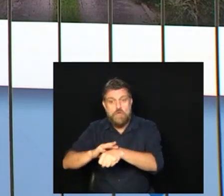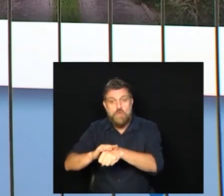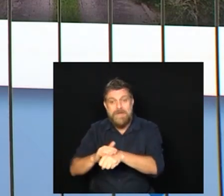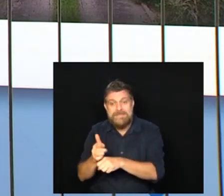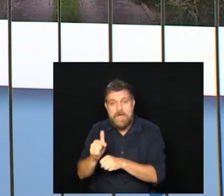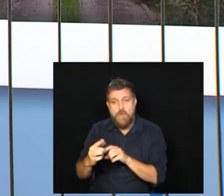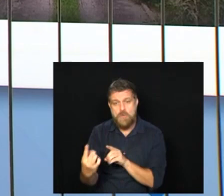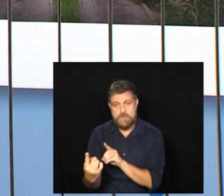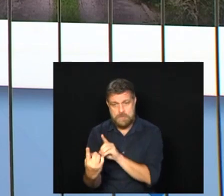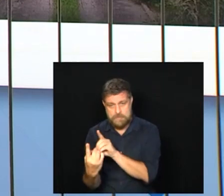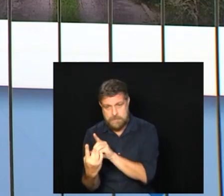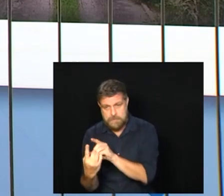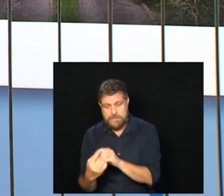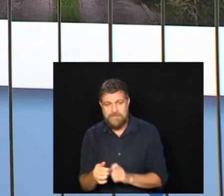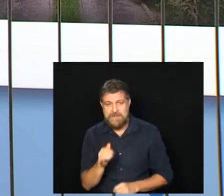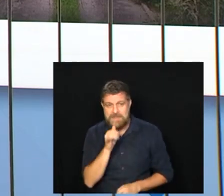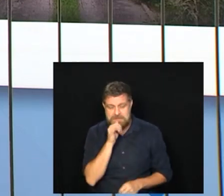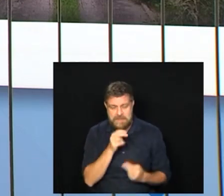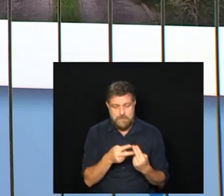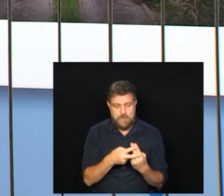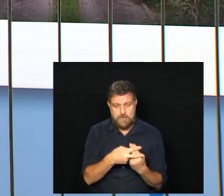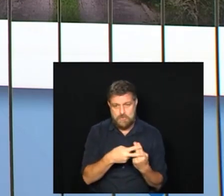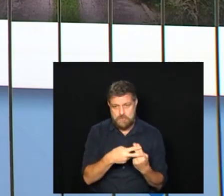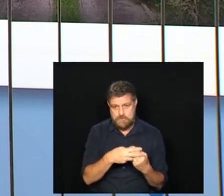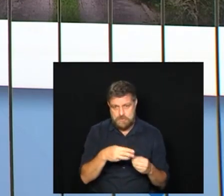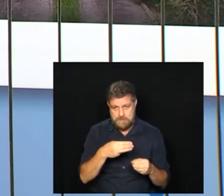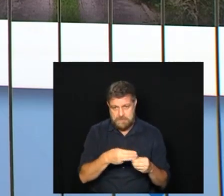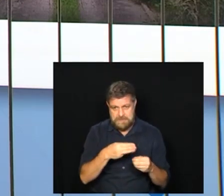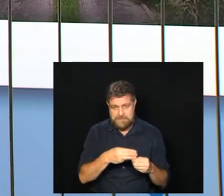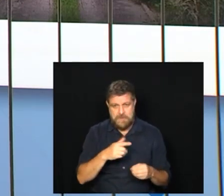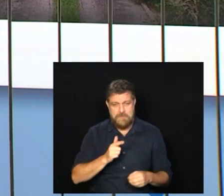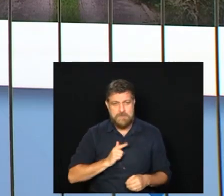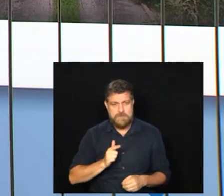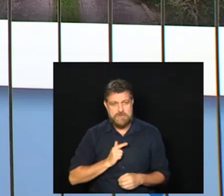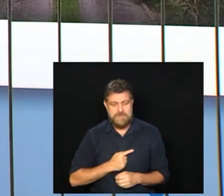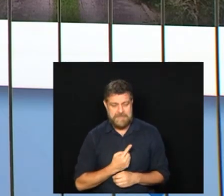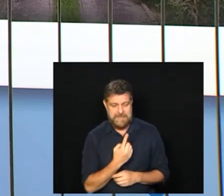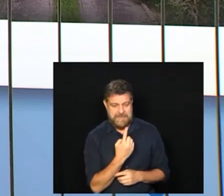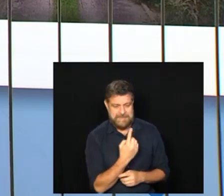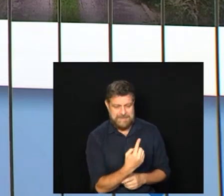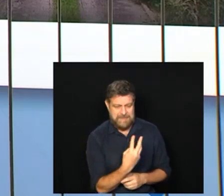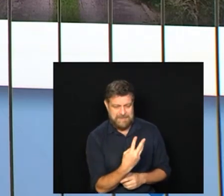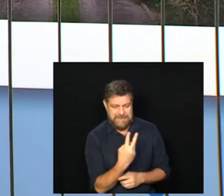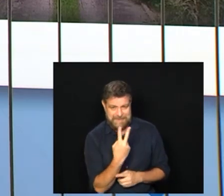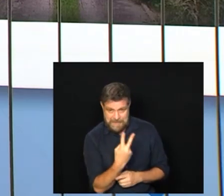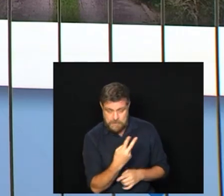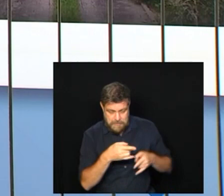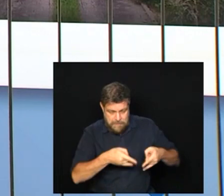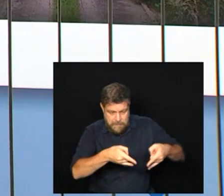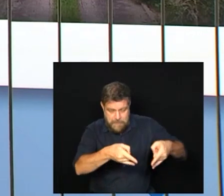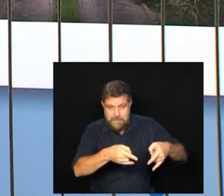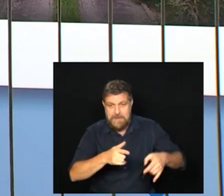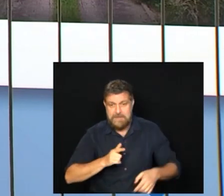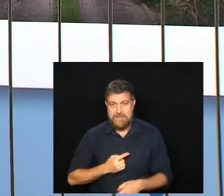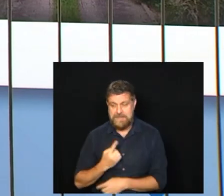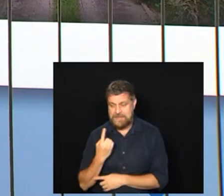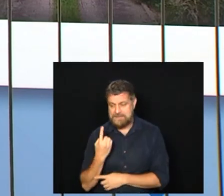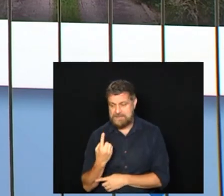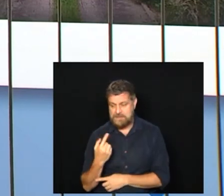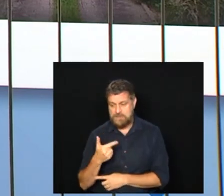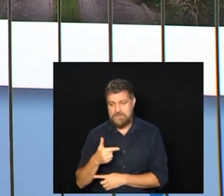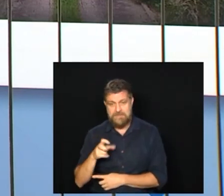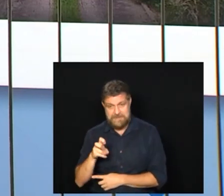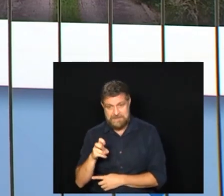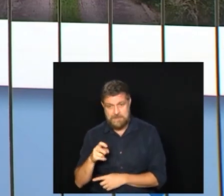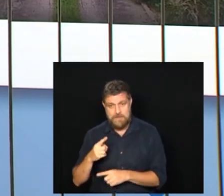olha, no SUS municipal, que nós tínhamos no início da semana 132 leitos, agora nós temos 125,